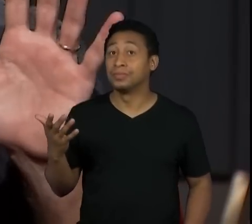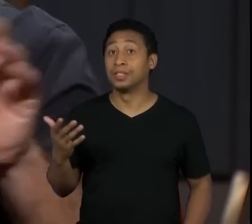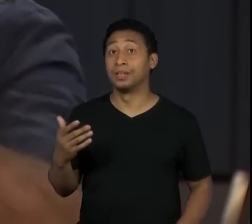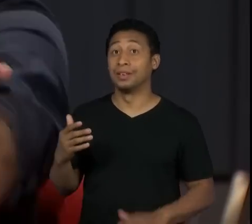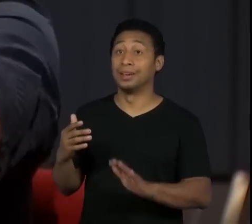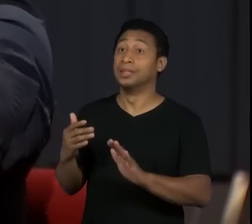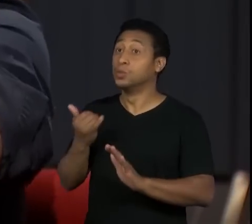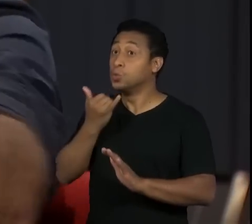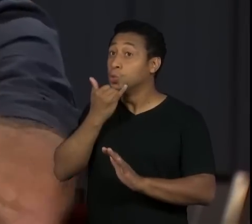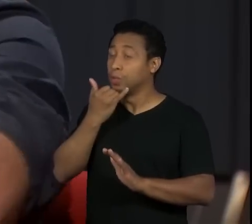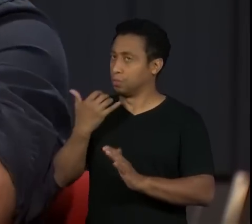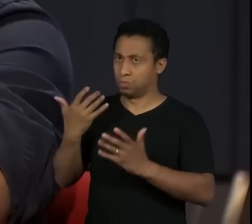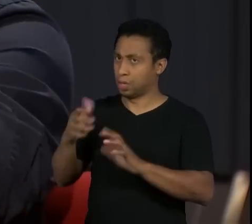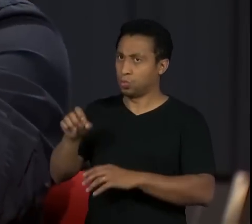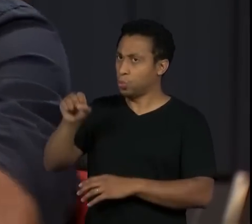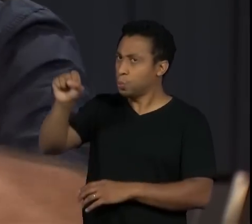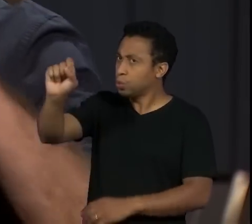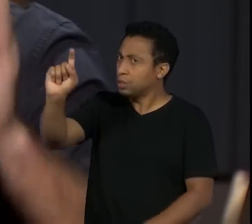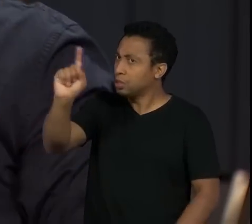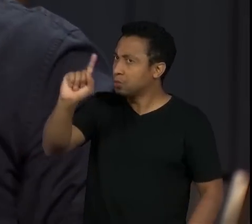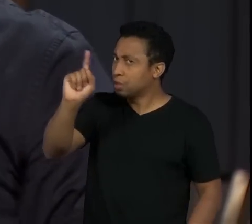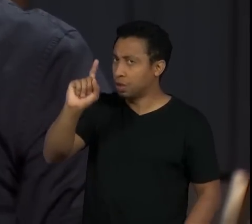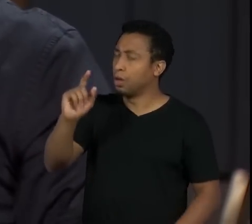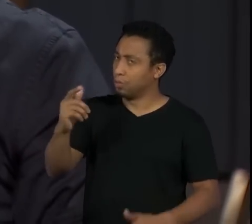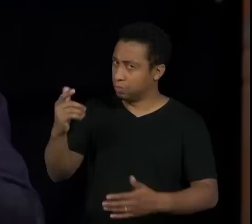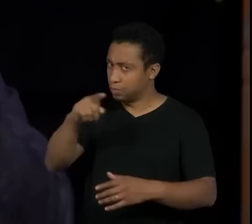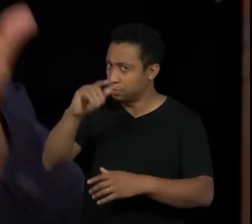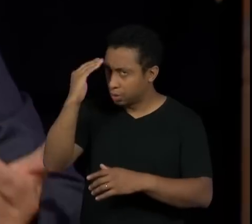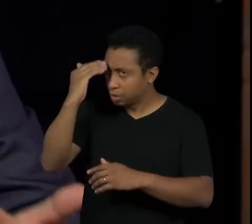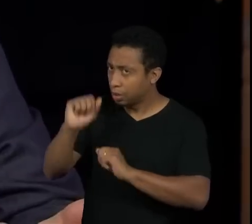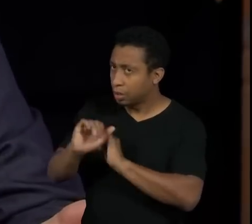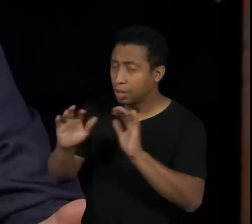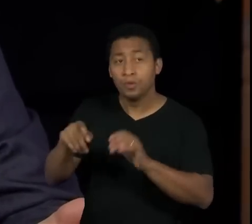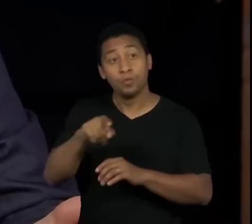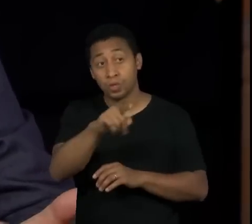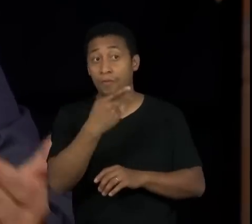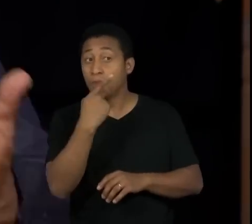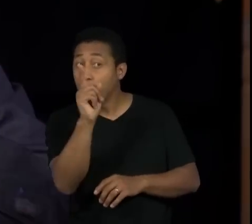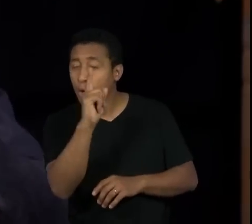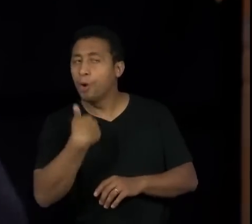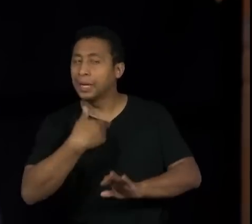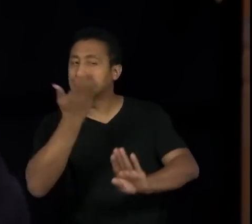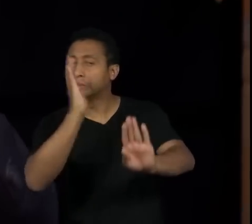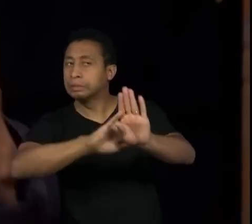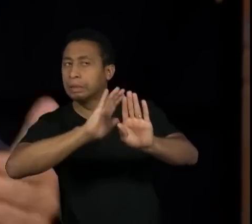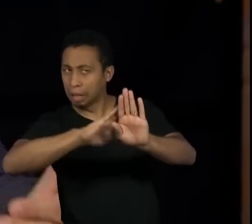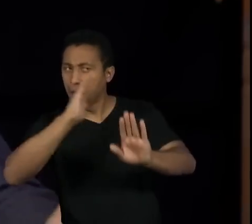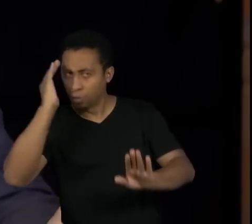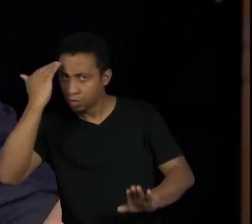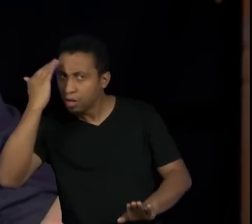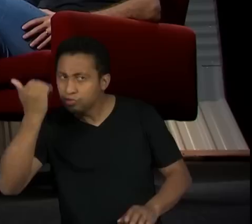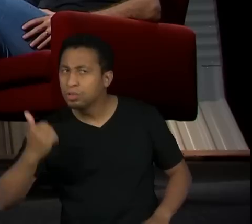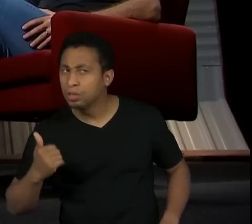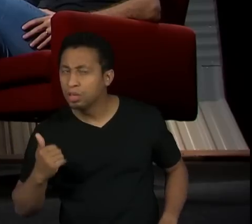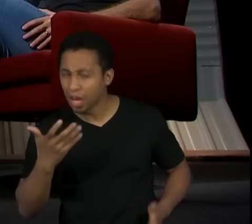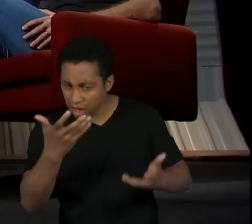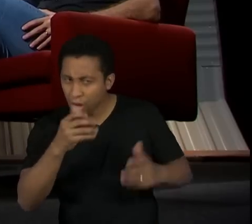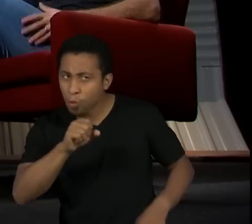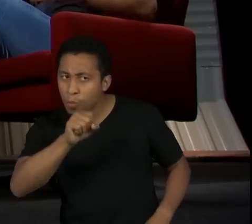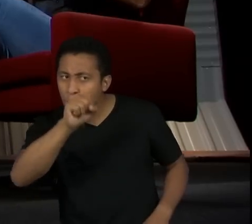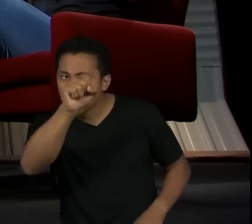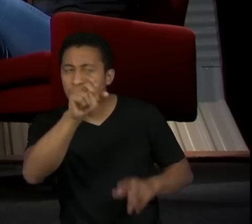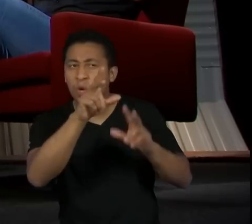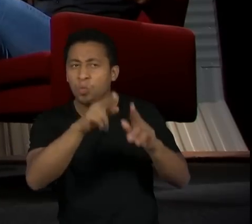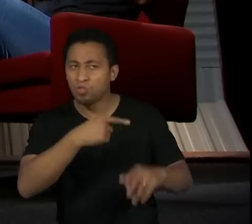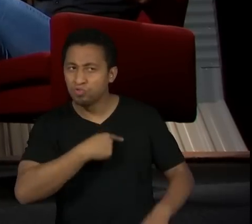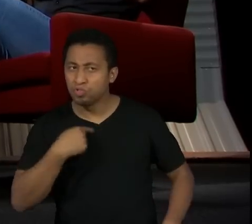falei em momento algum que eu quero aqui, né? Mas só para deixar... Você não falou, mas eu ouvi. E comunicação é isso. É aquilo que